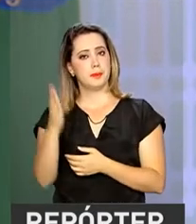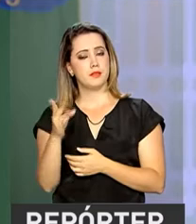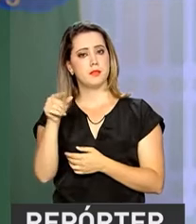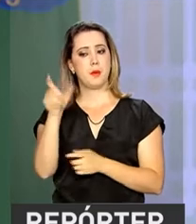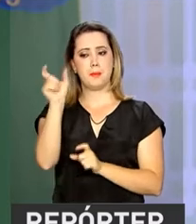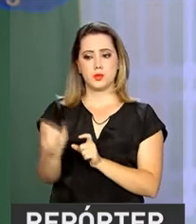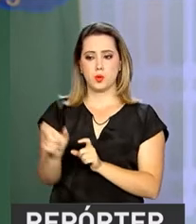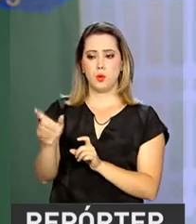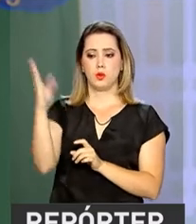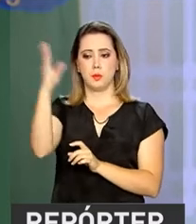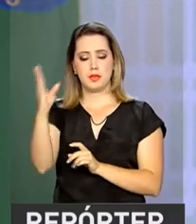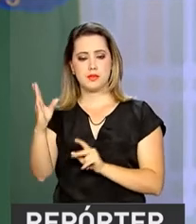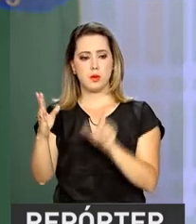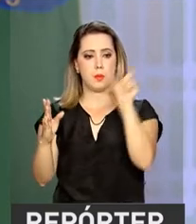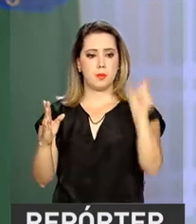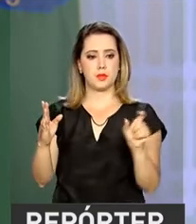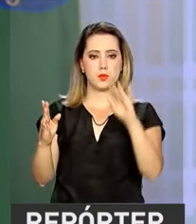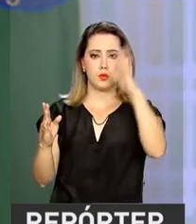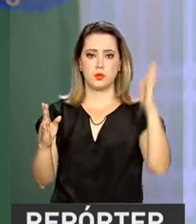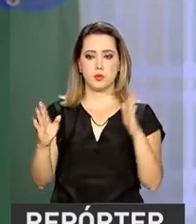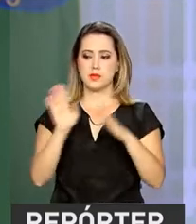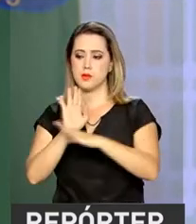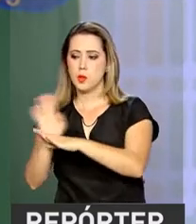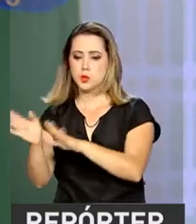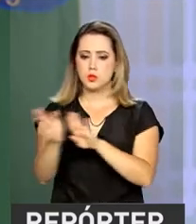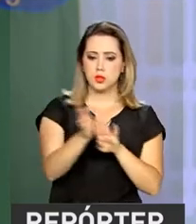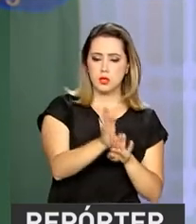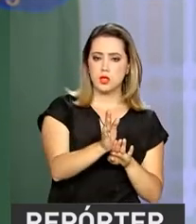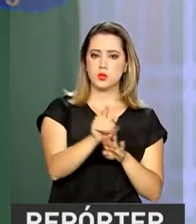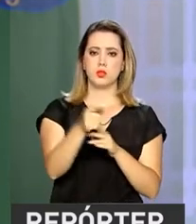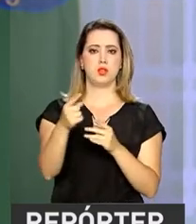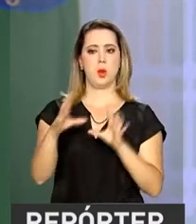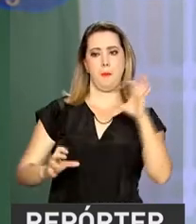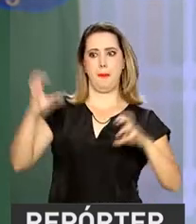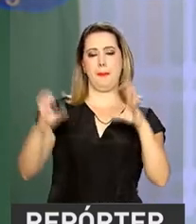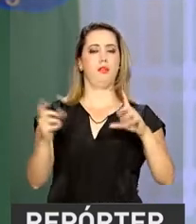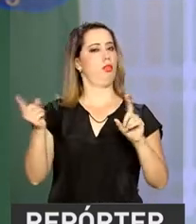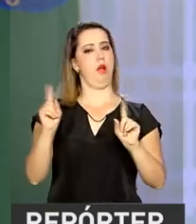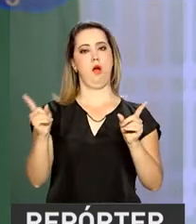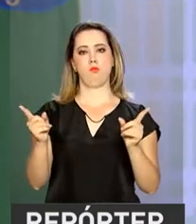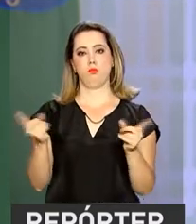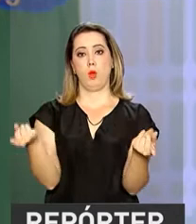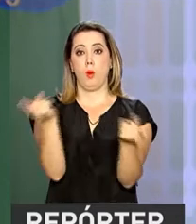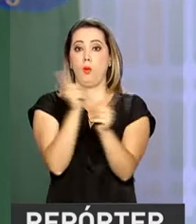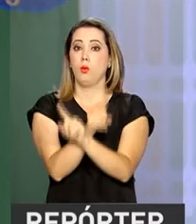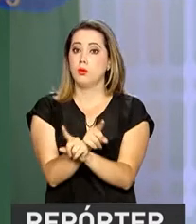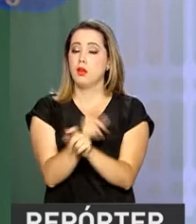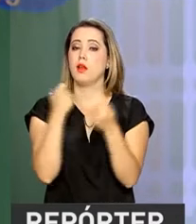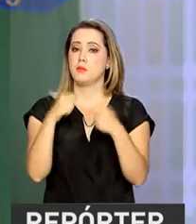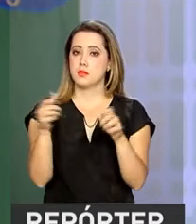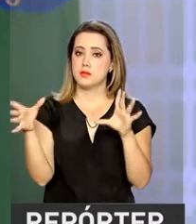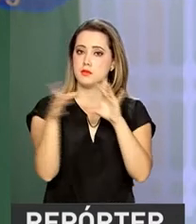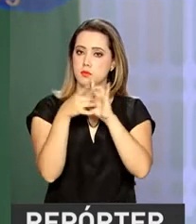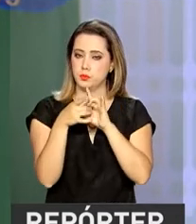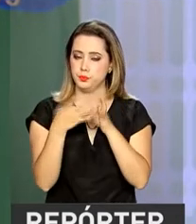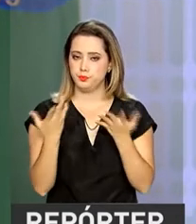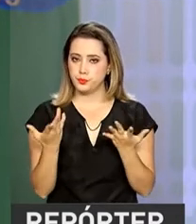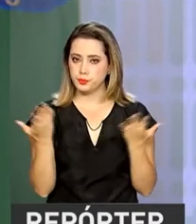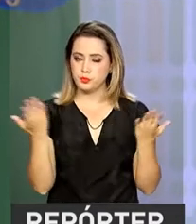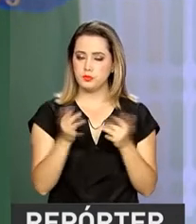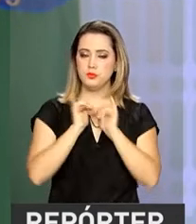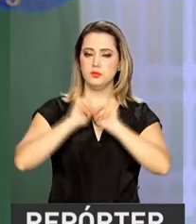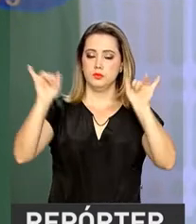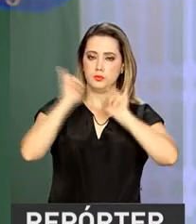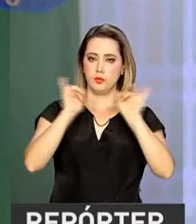Brasileiros com brasileiros, ajudando uns aos outros, e não brasileiros contra brasileiros. Com o lançamento,